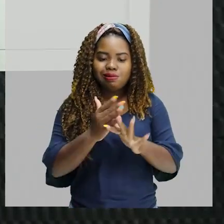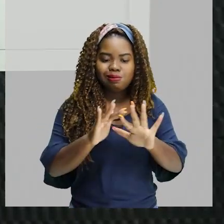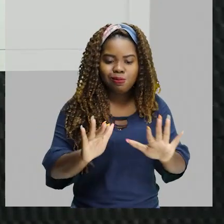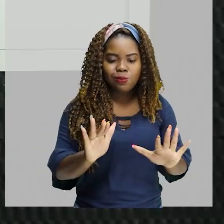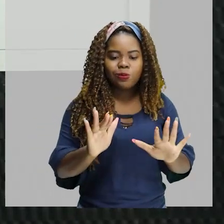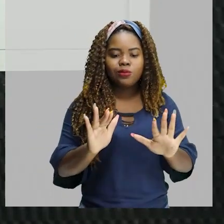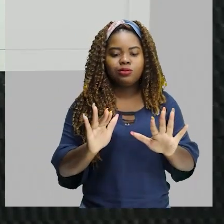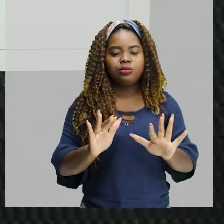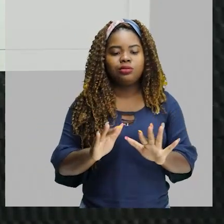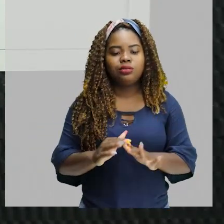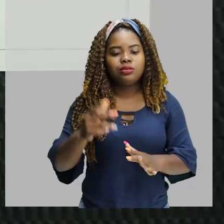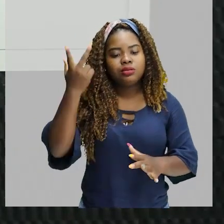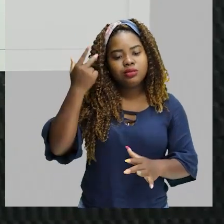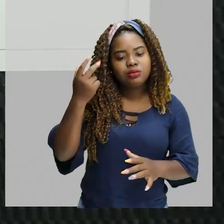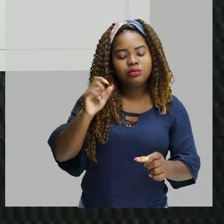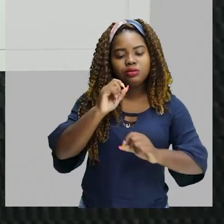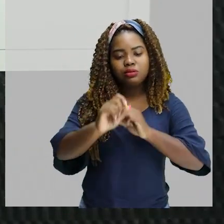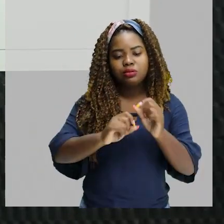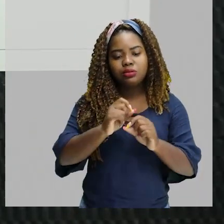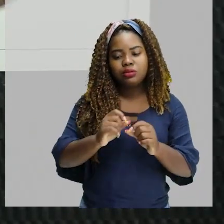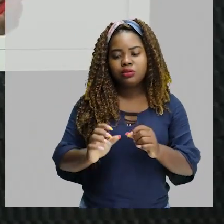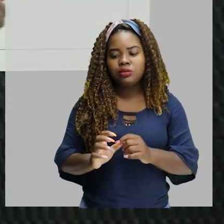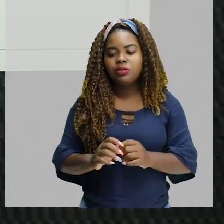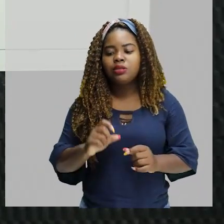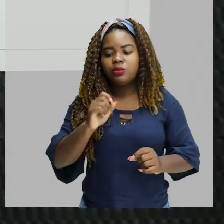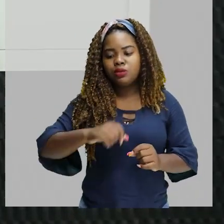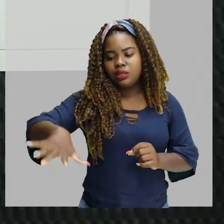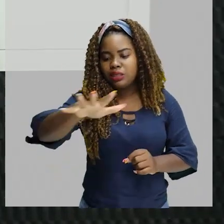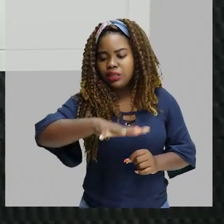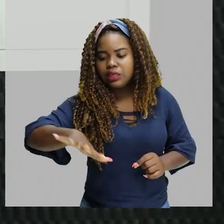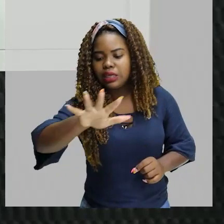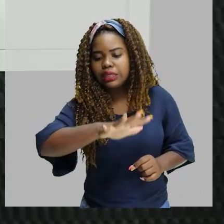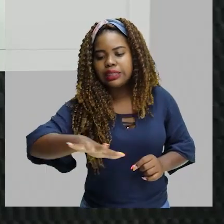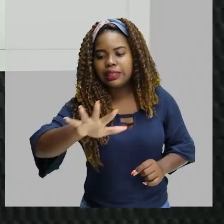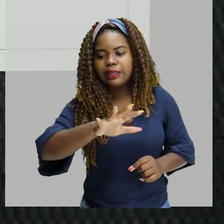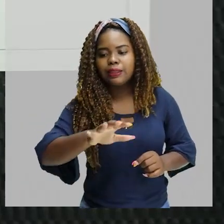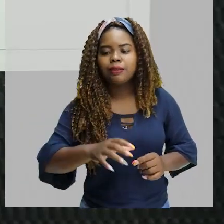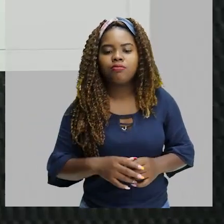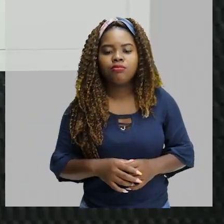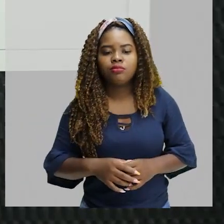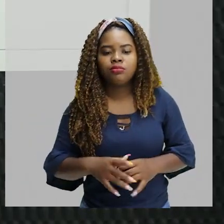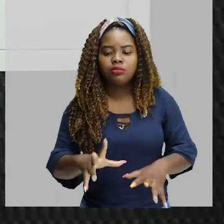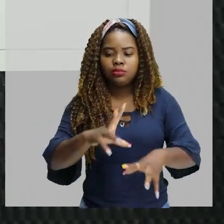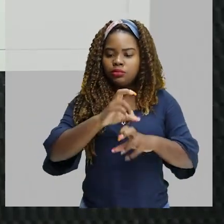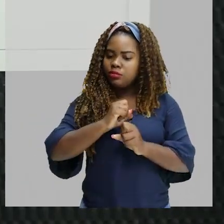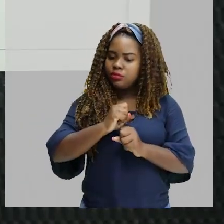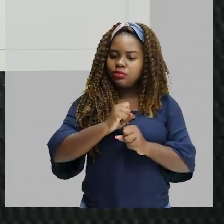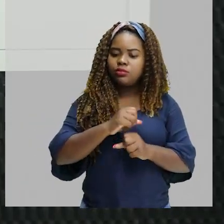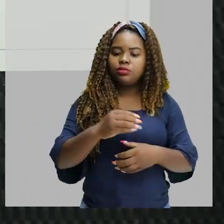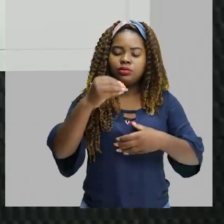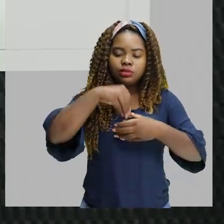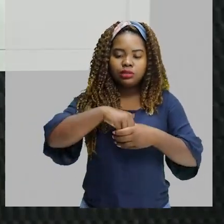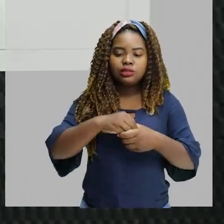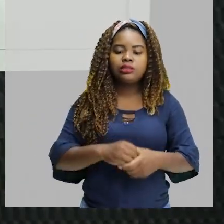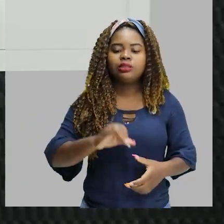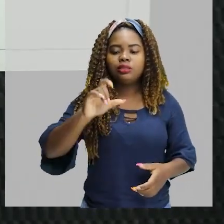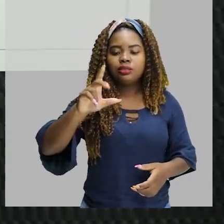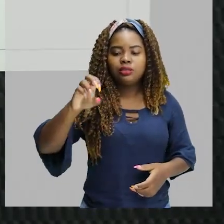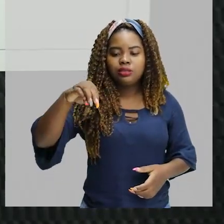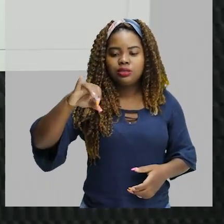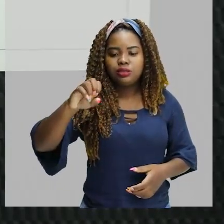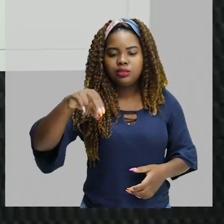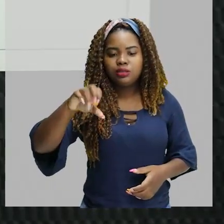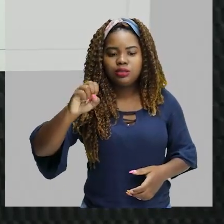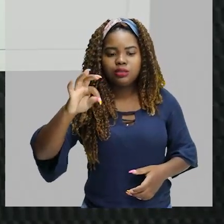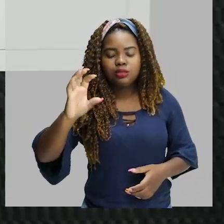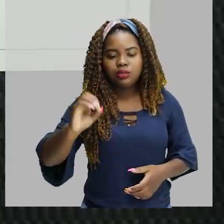encerramento da natureza, daquilo que a natureza grita dentro da gente. Isso, claro, ali chegando até o iluminismo, renascimento científico.